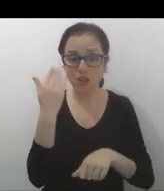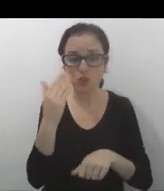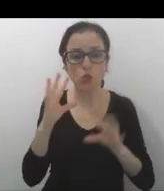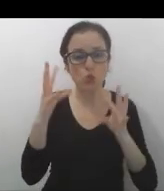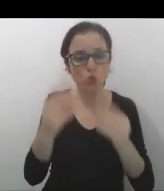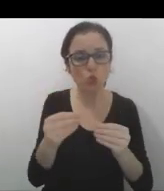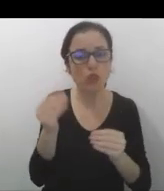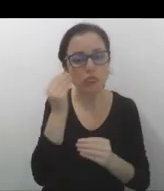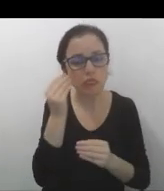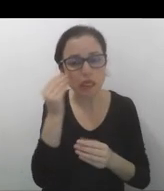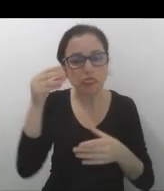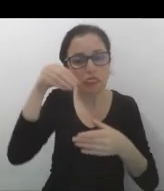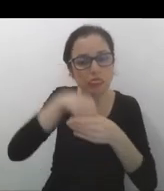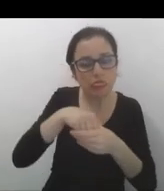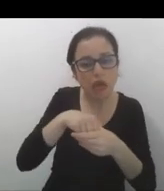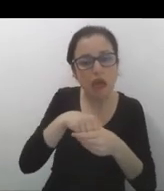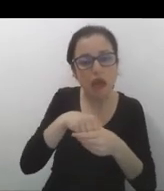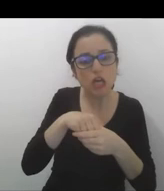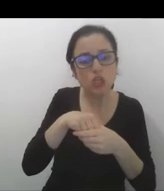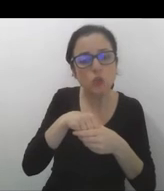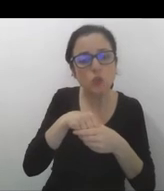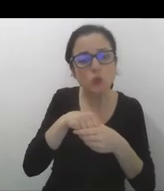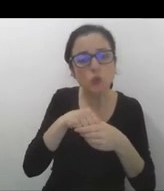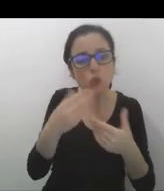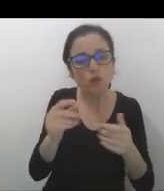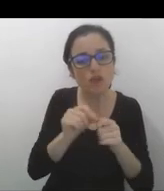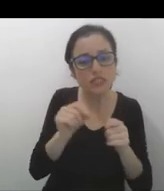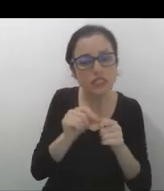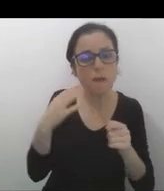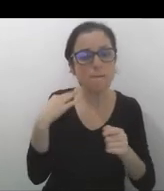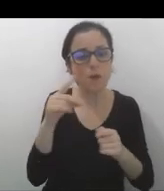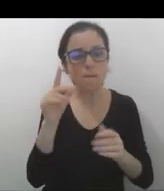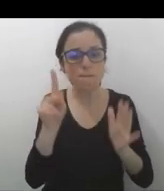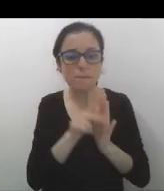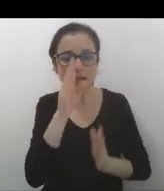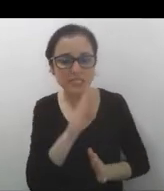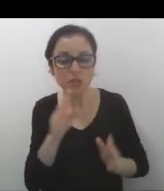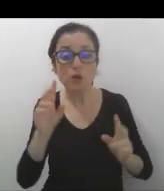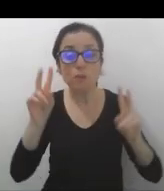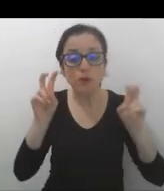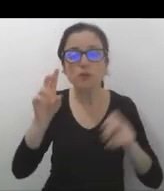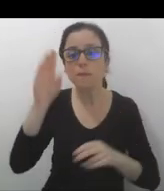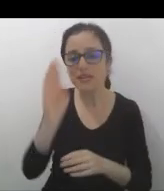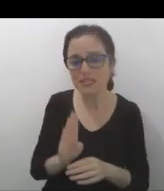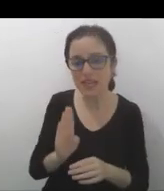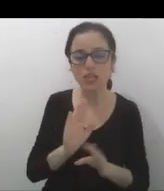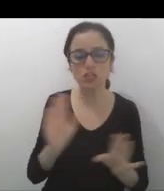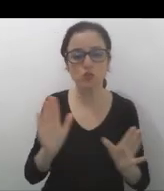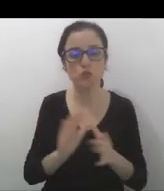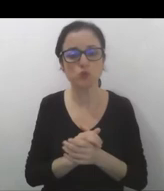Mas, naquele momento, isso era toda uma tentativa interna de se fazer, então, uma